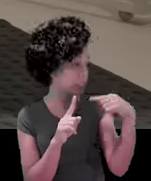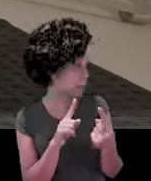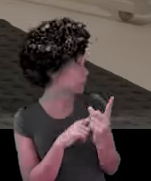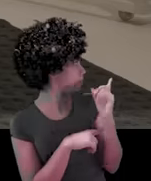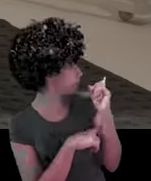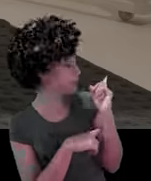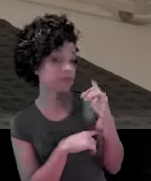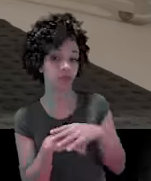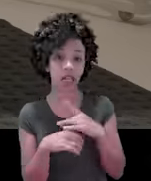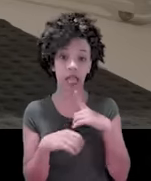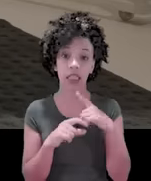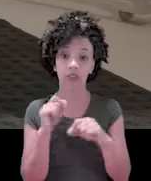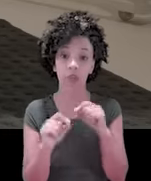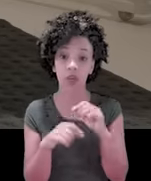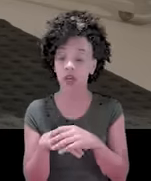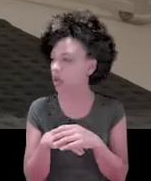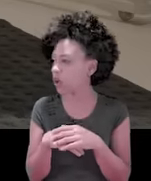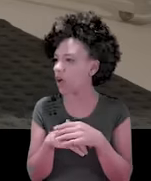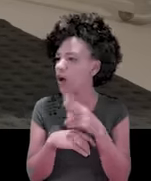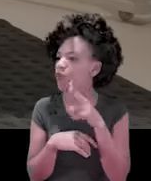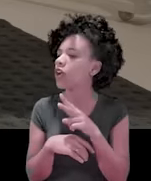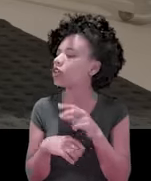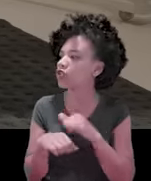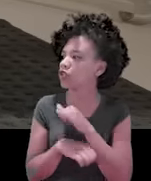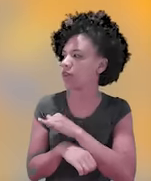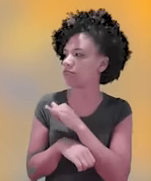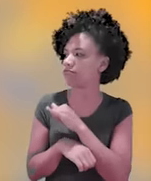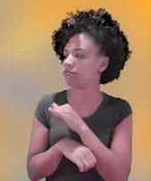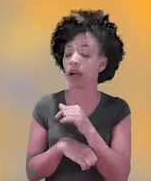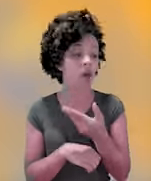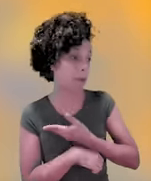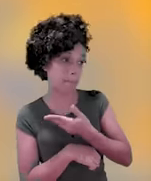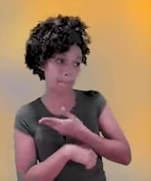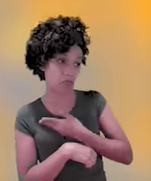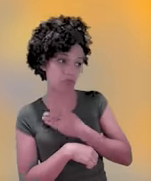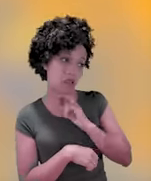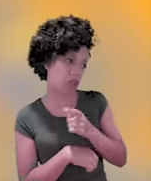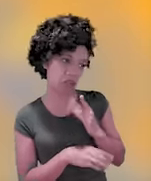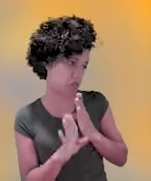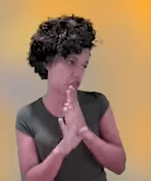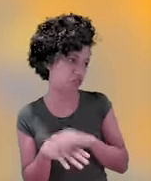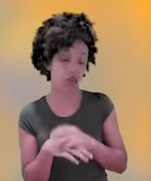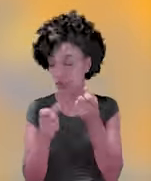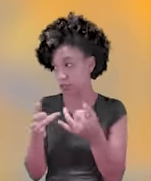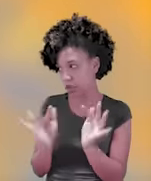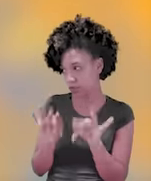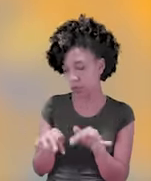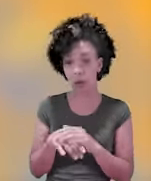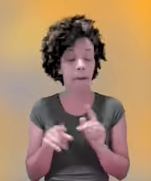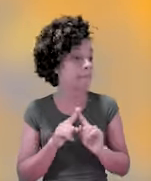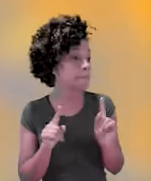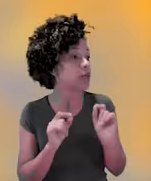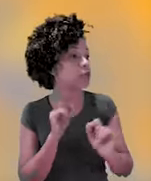gente foi é busca eu fui achar o avião depois pula gigante com um amigo meu que ninguém faça isso a gente vai falar que você não